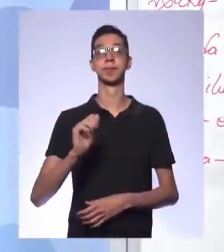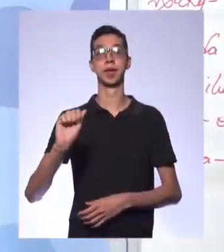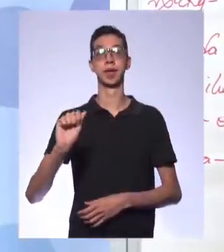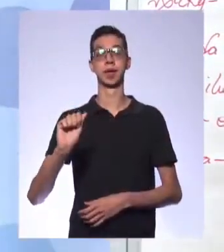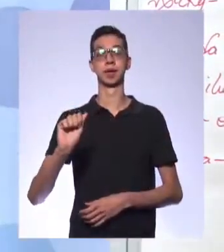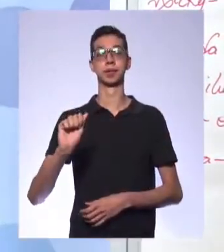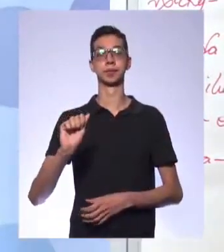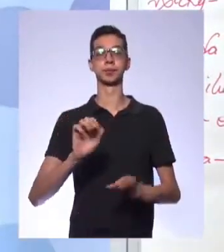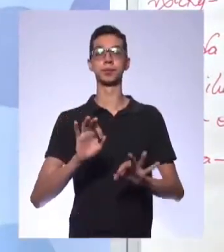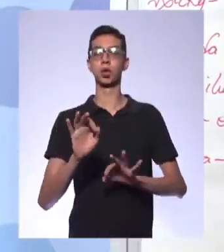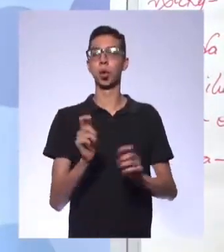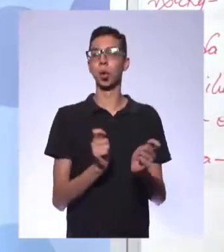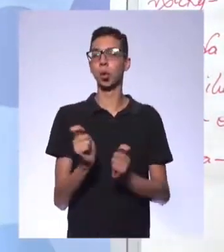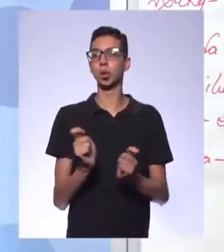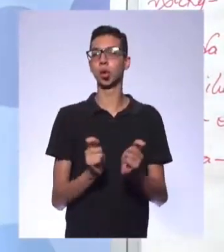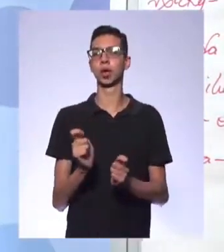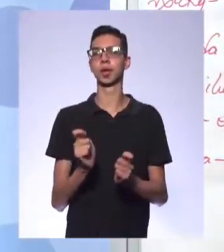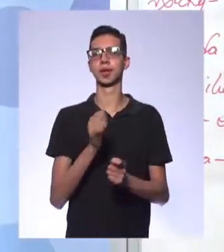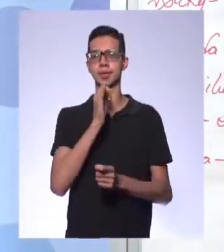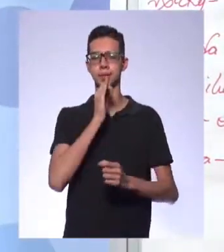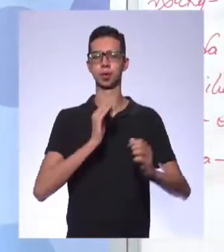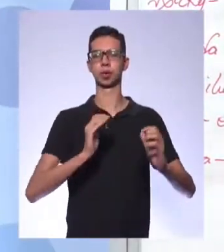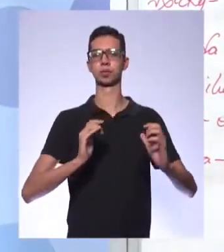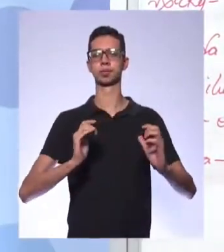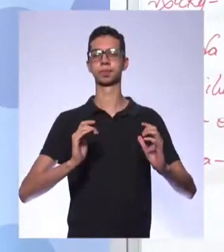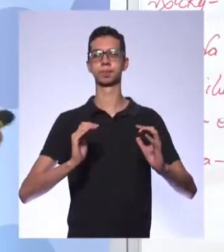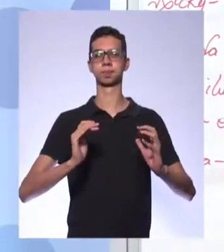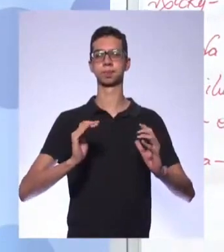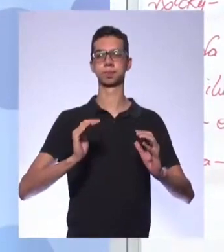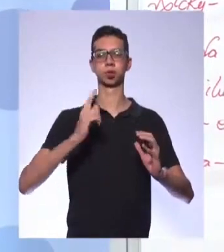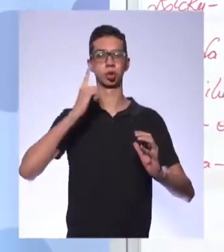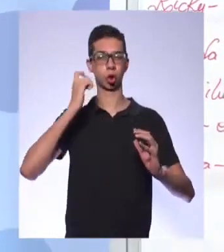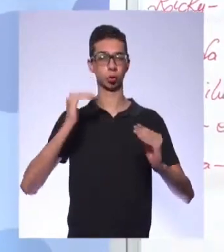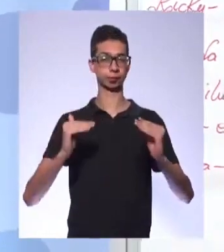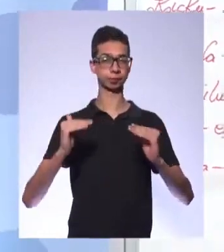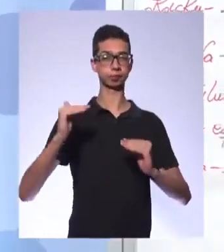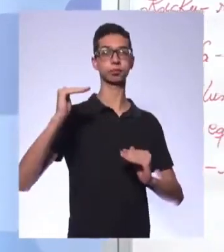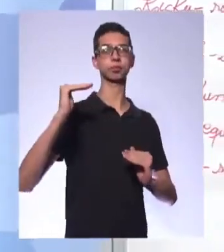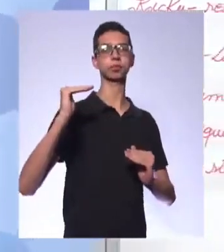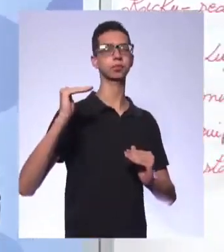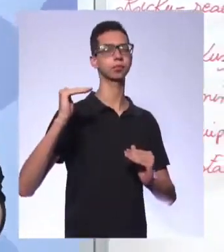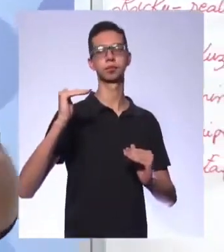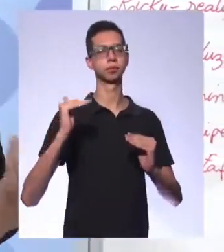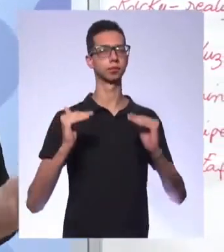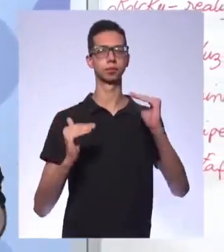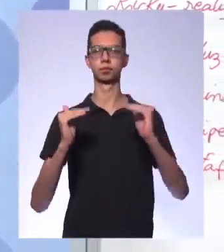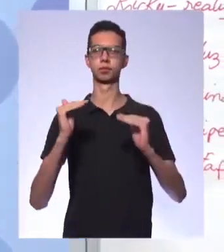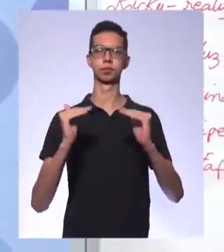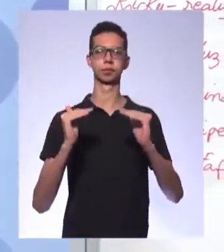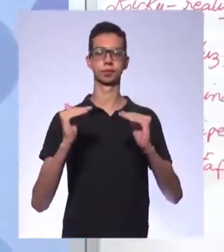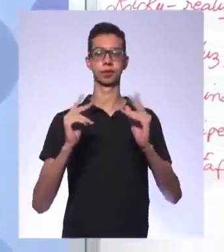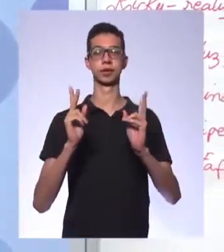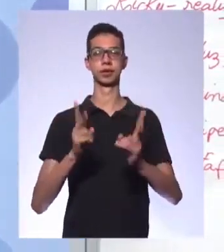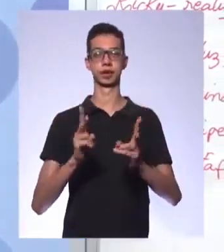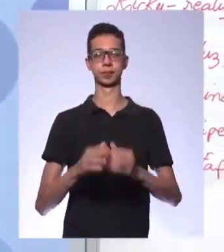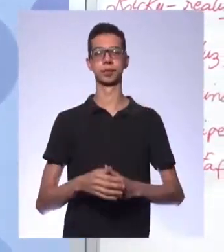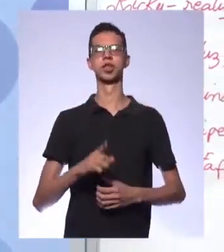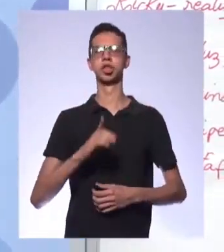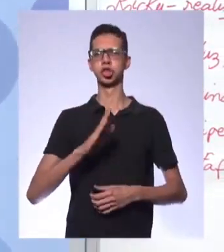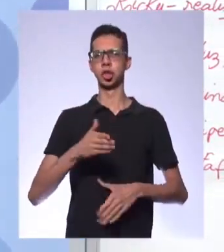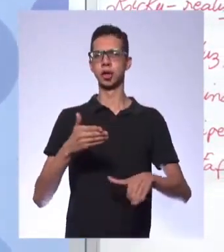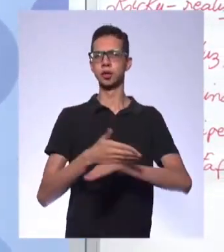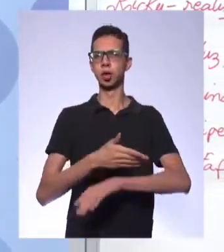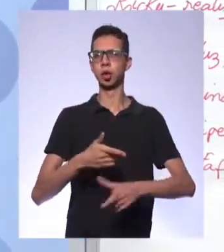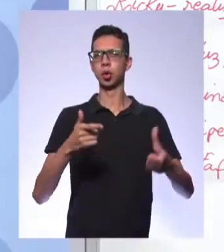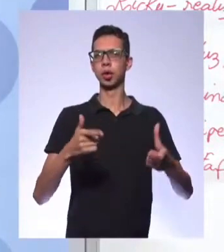anule o outro. Quantas vezes já aconteceu, né, gente? Às vezes de você entrar num pub, por exemplo, né, e de repente você